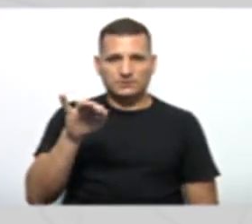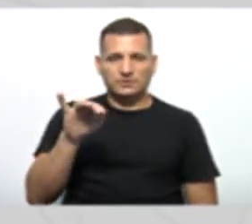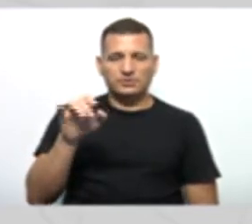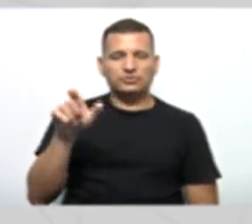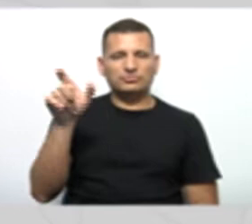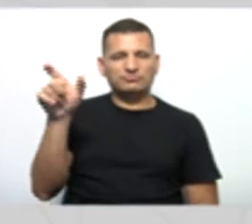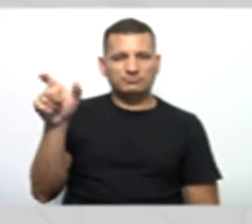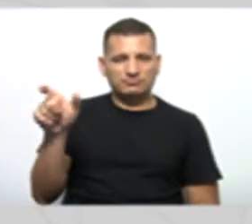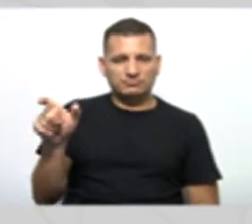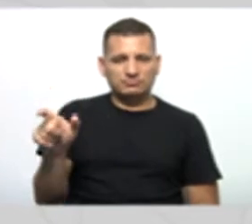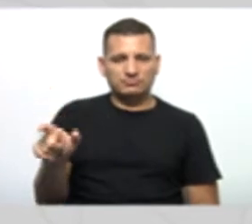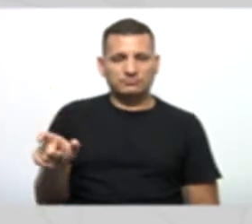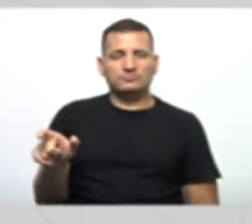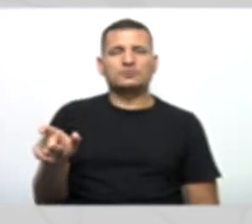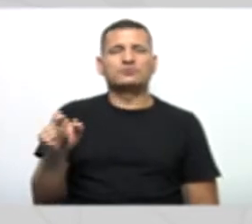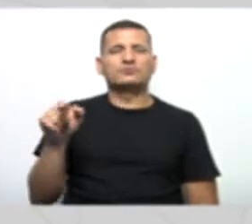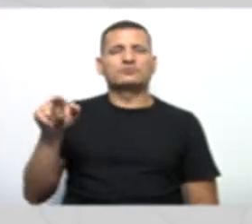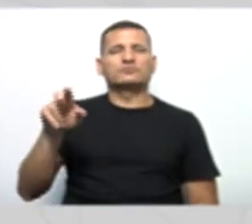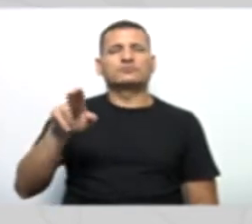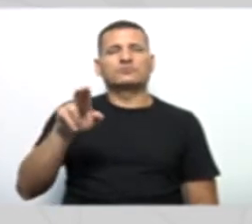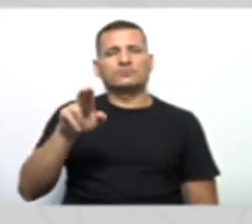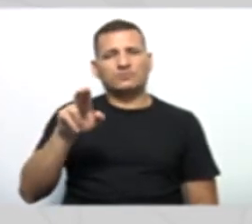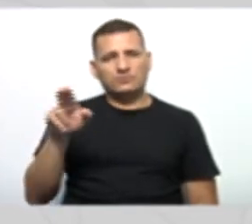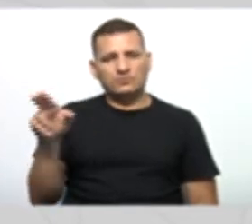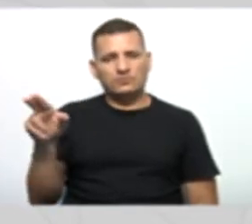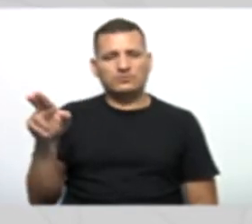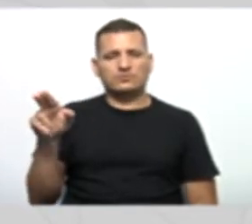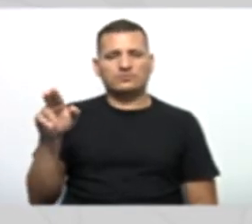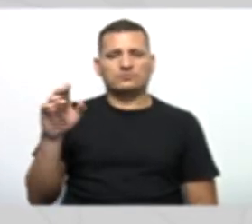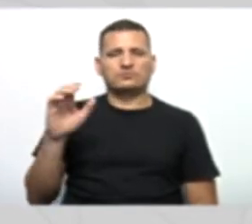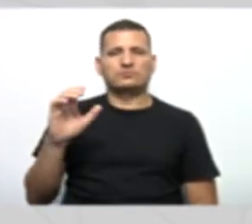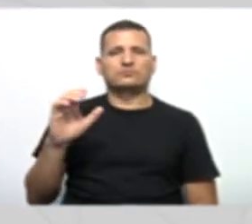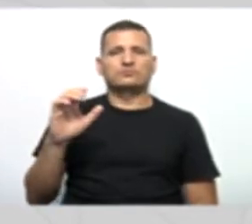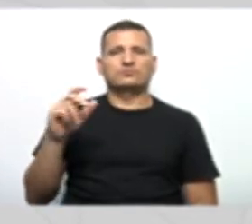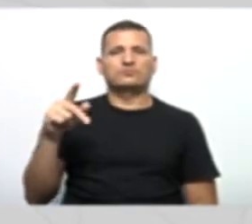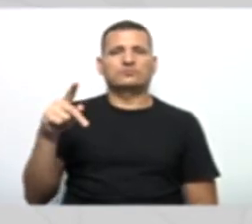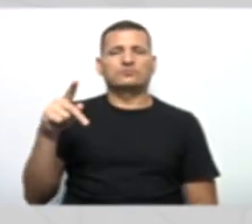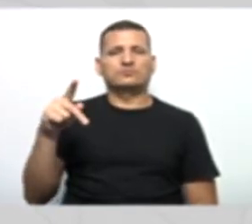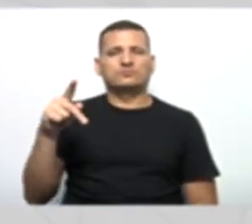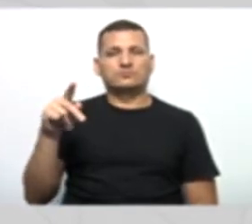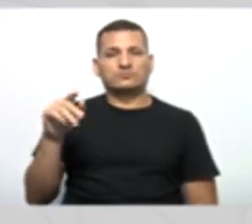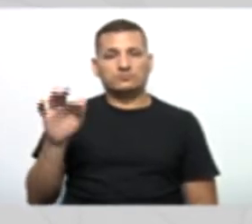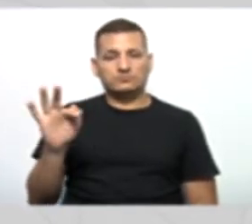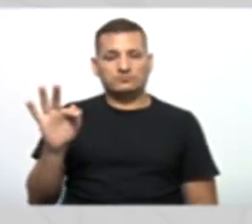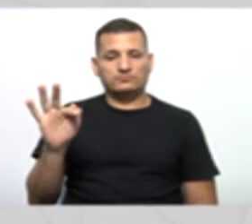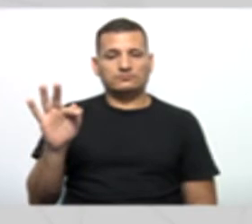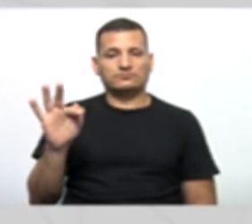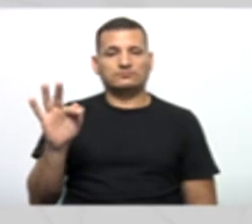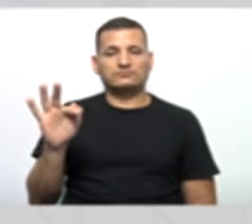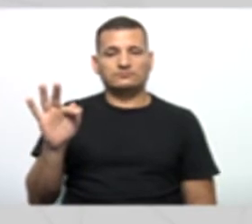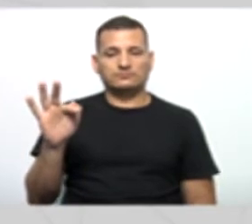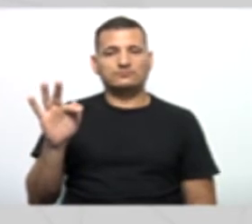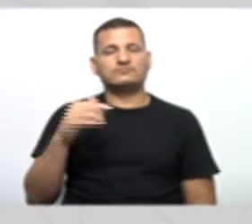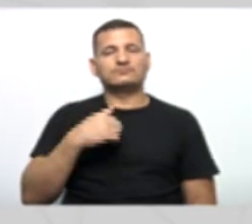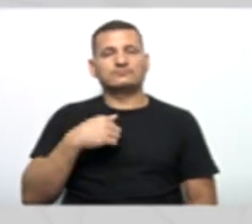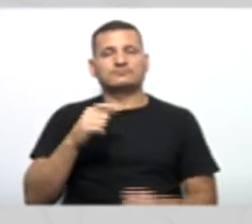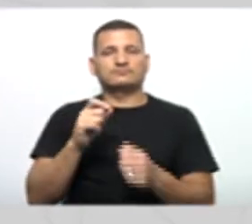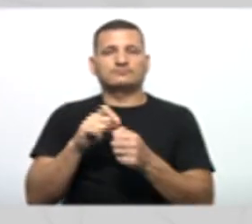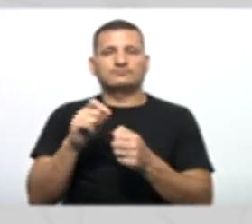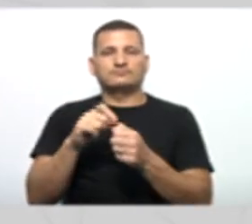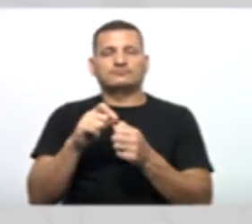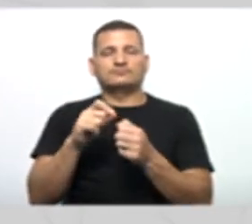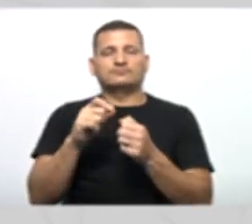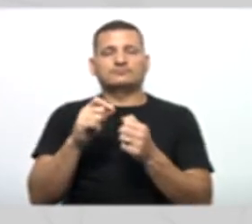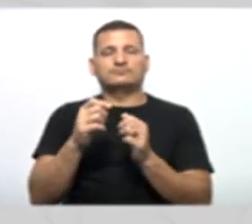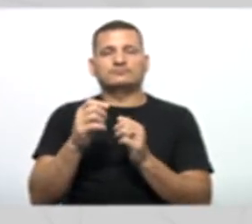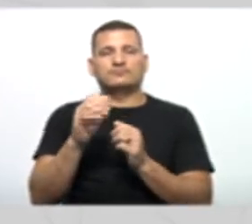alguns atributos para ele. Nós temos aqui o CPF. Olha só, pessoal, eu fiz isso aqui no BR Modelo. Então dá para